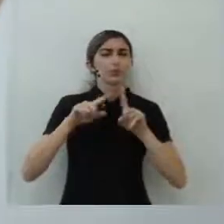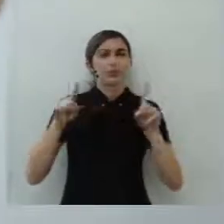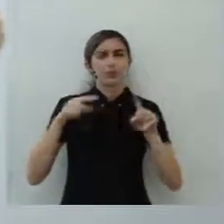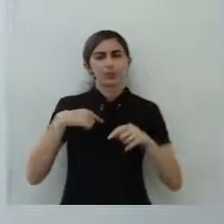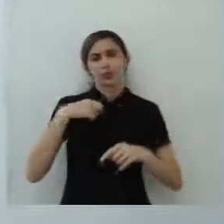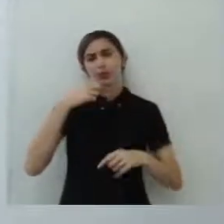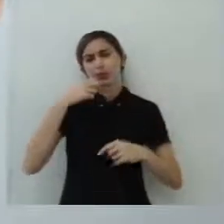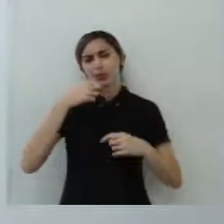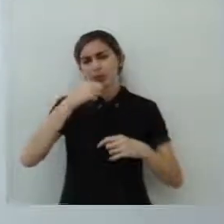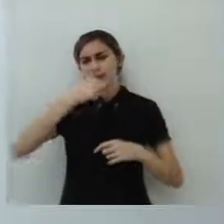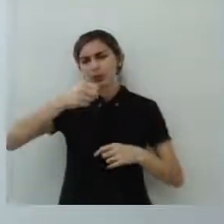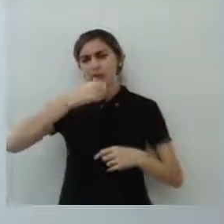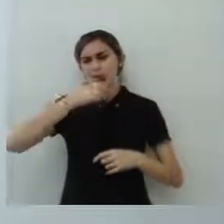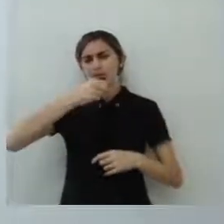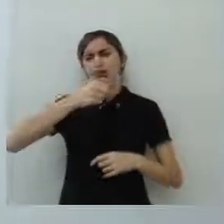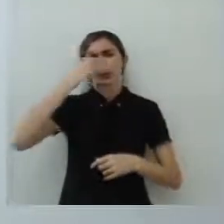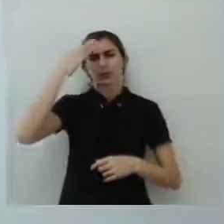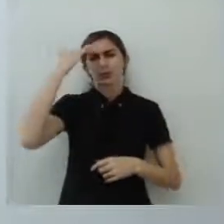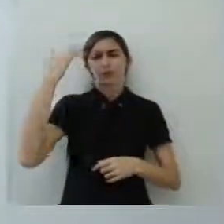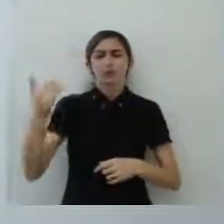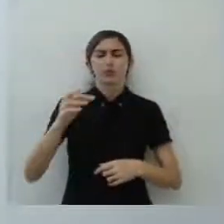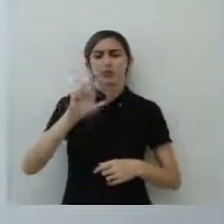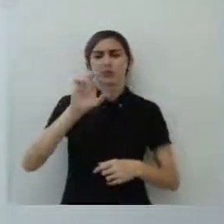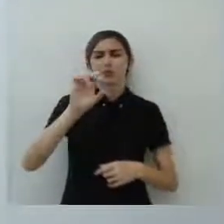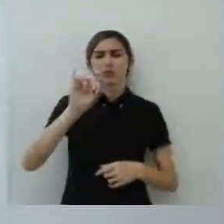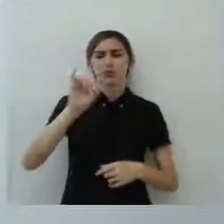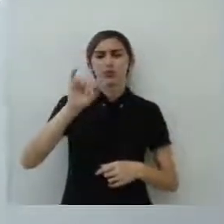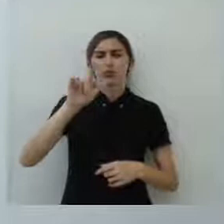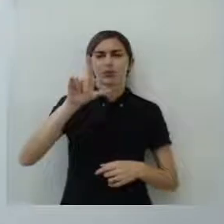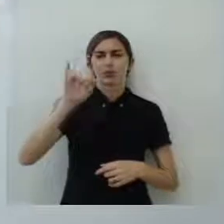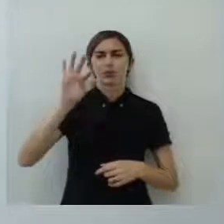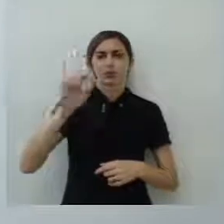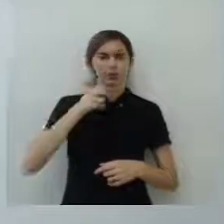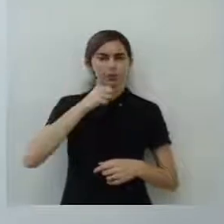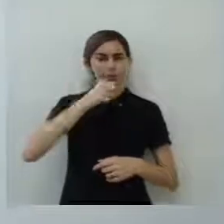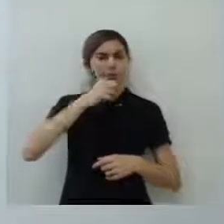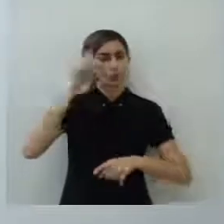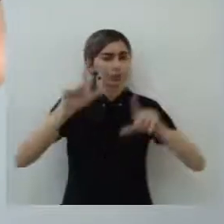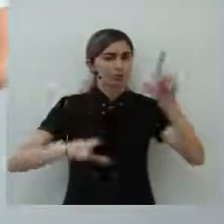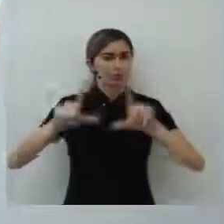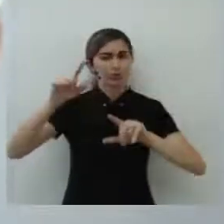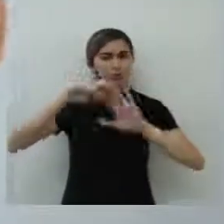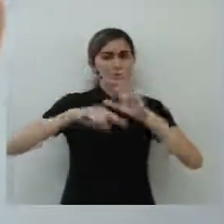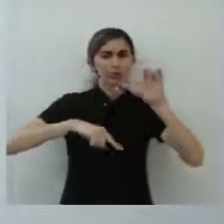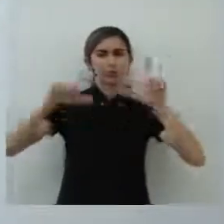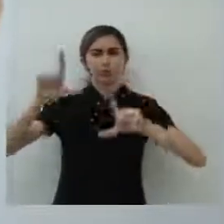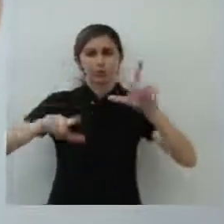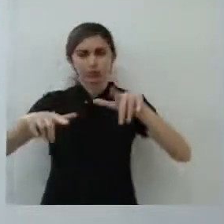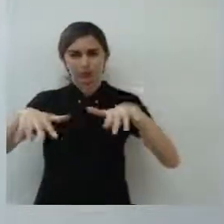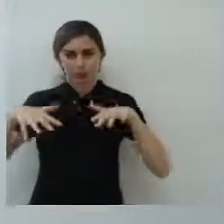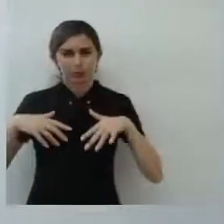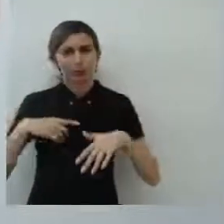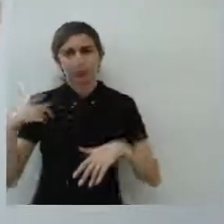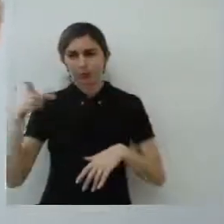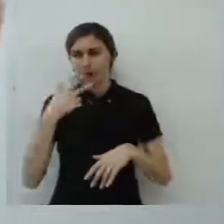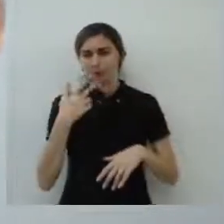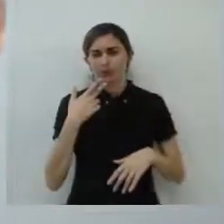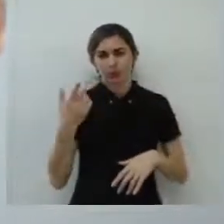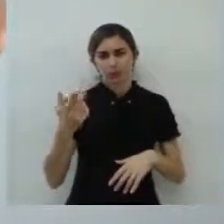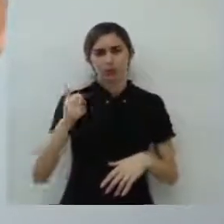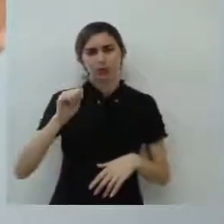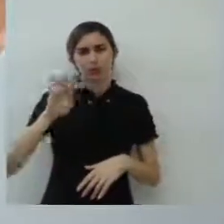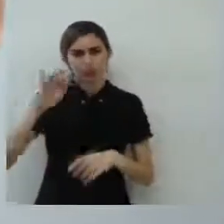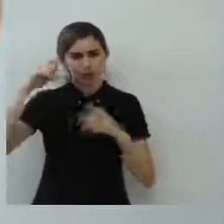grande apresentador, primeiro um grande radialista, depois um grande apresentador de programas de auditório. Eu vou chutar. Pode chutar.